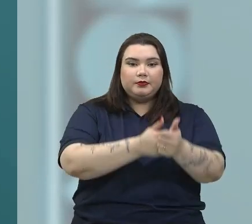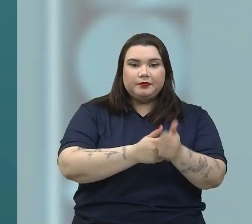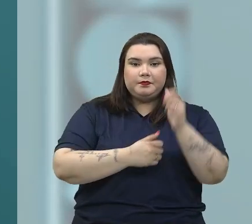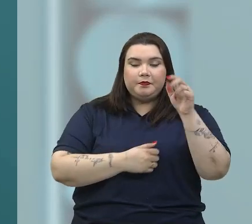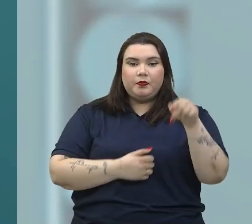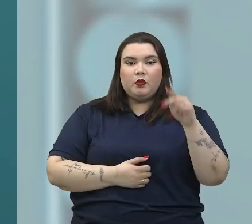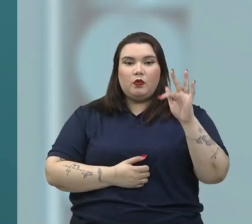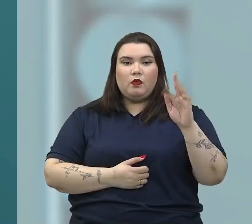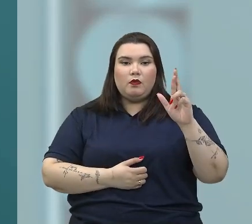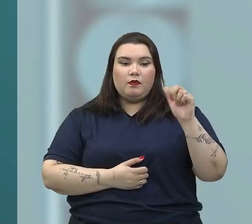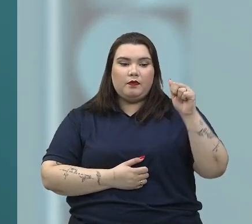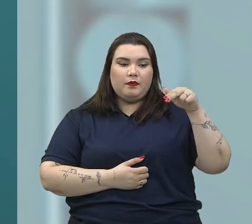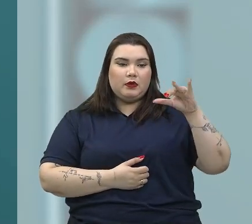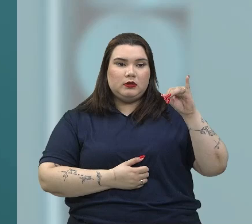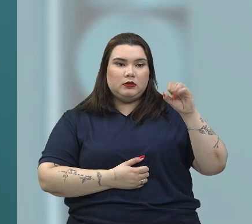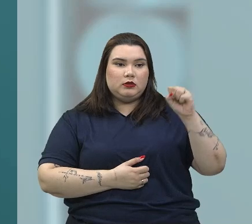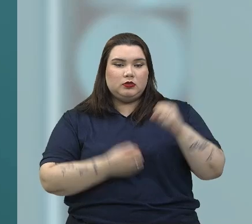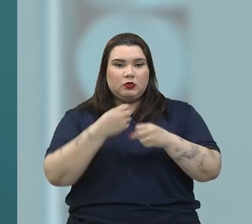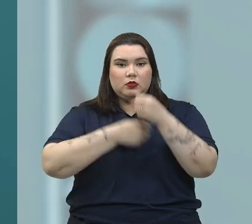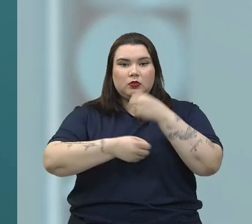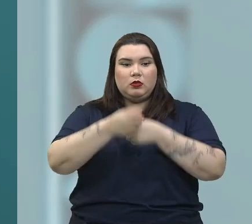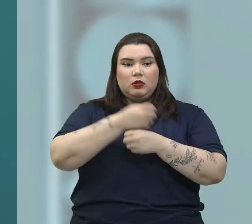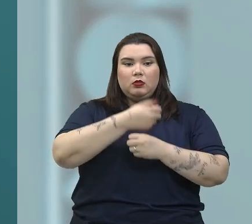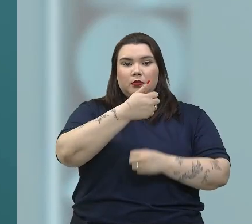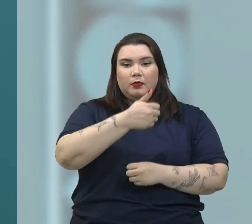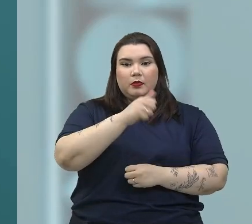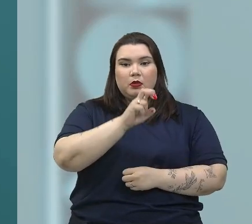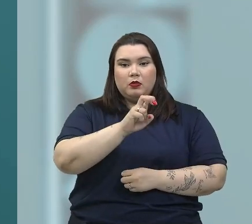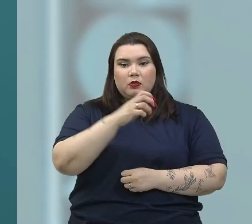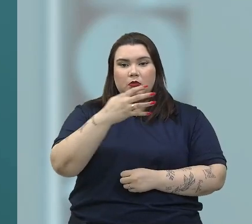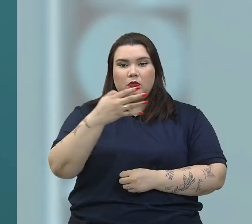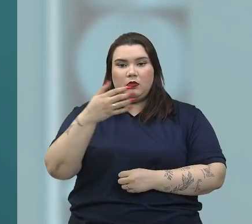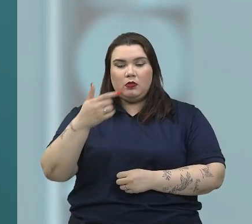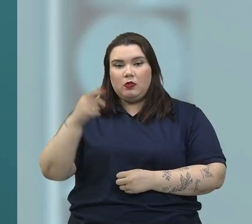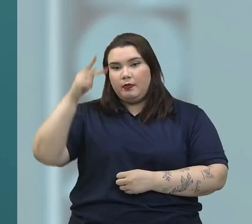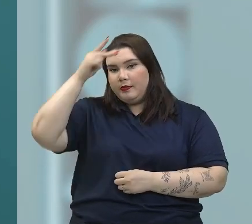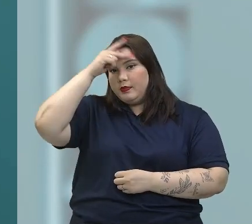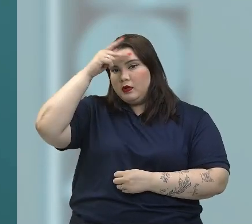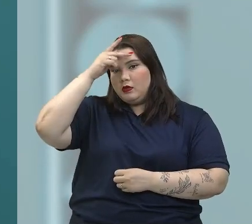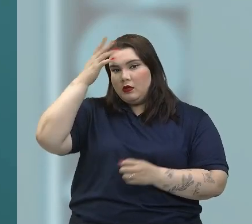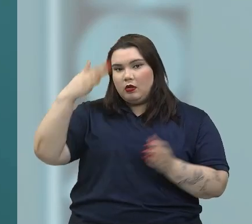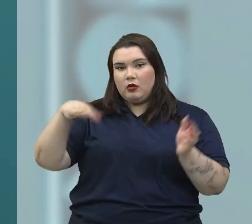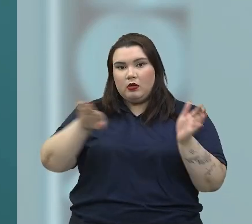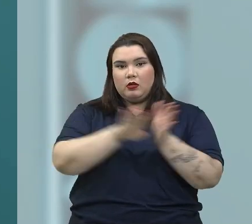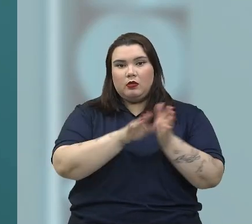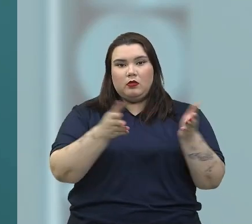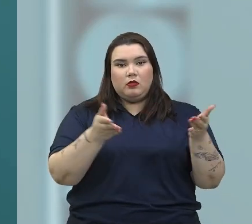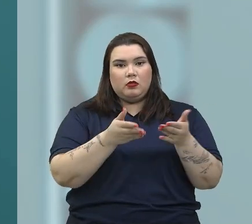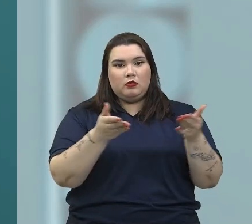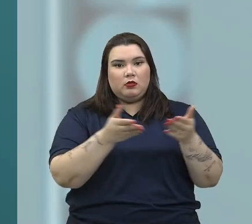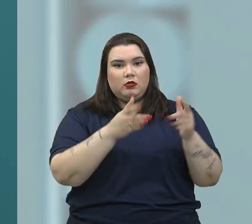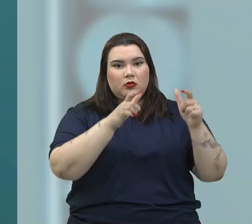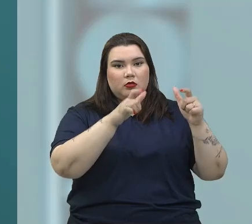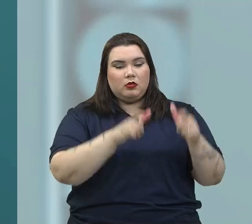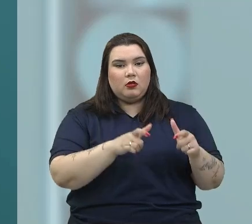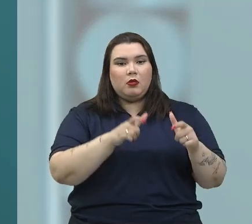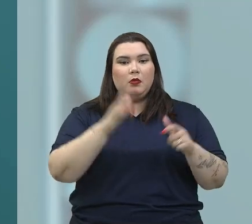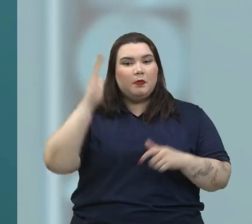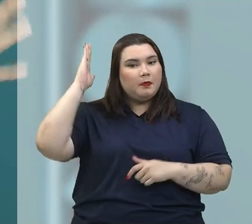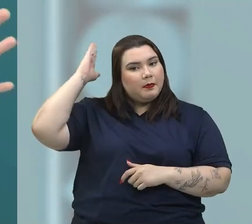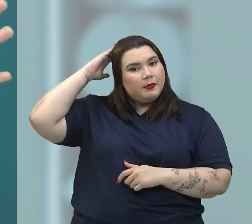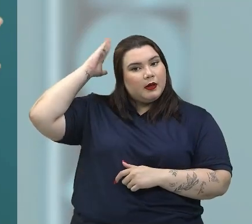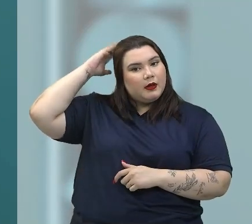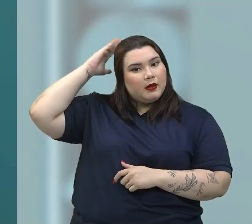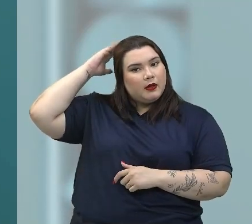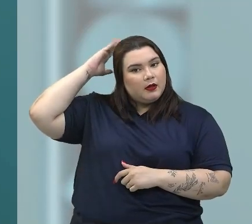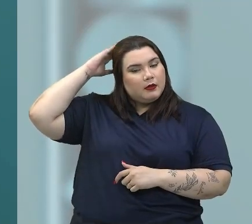rio Amazonas em 1542, do Peru ao território que hoje abriga o Pará. Então, como eu